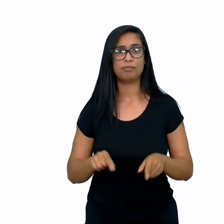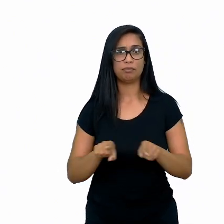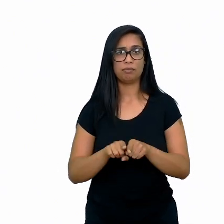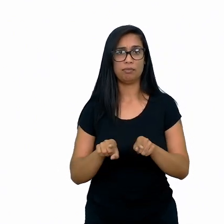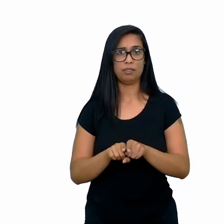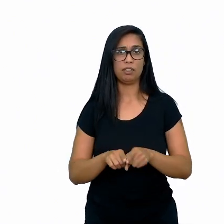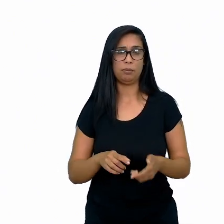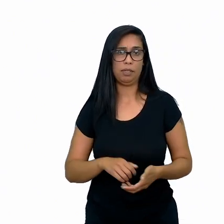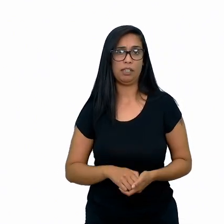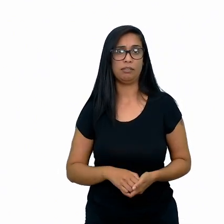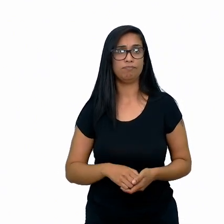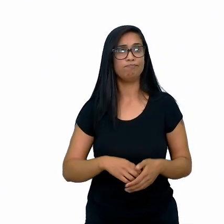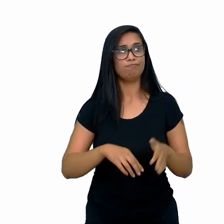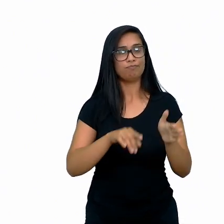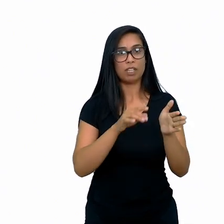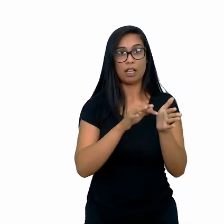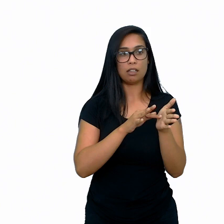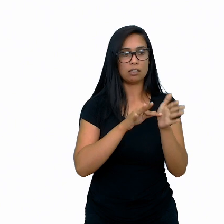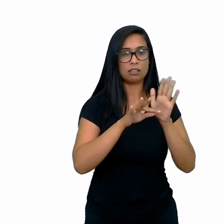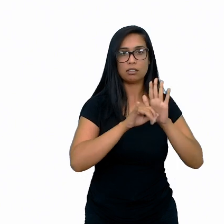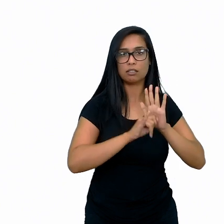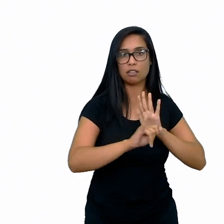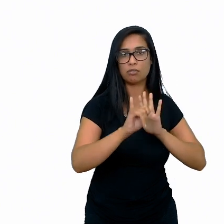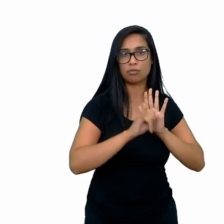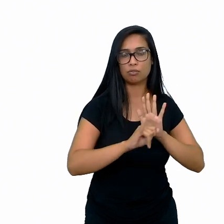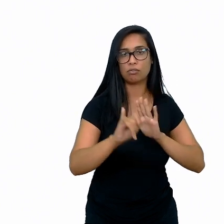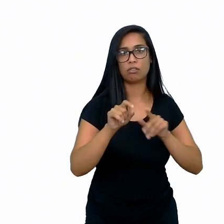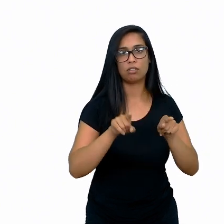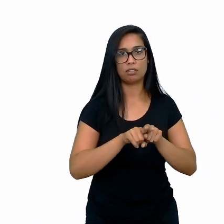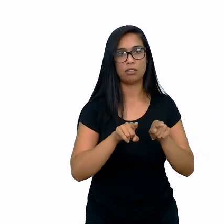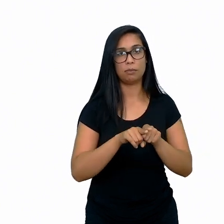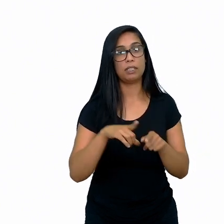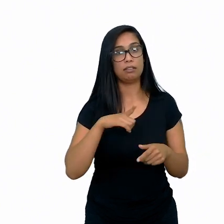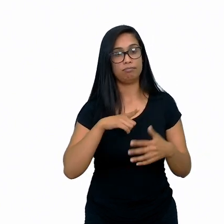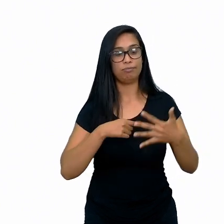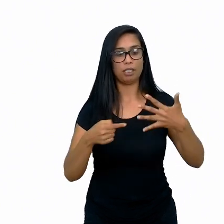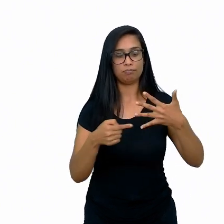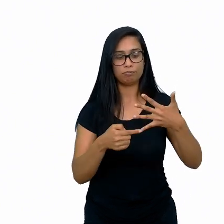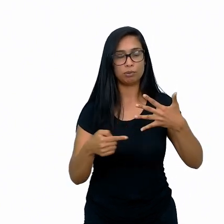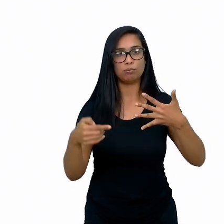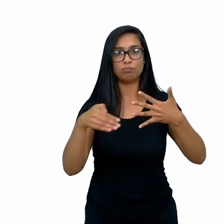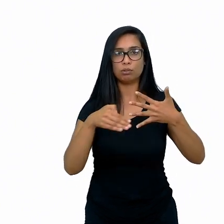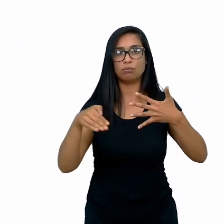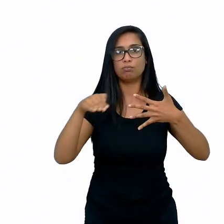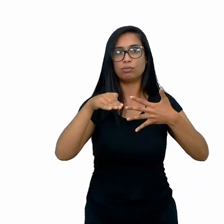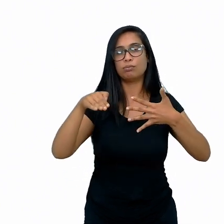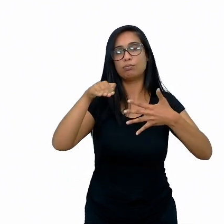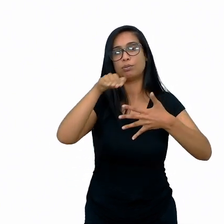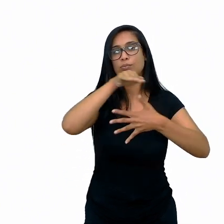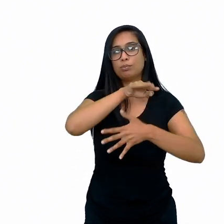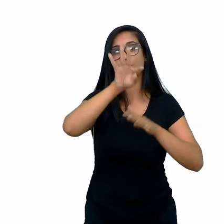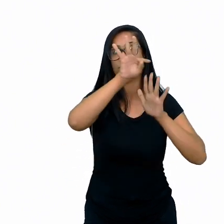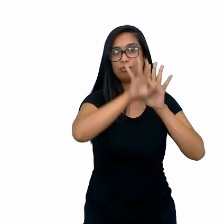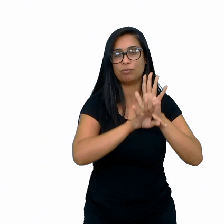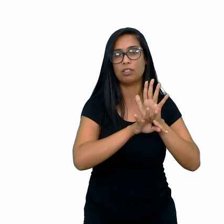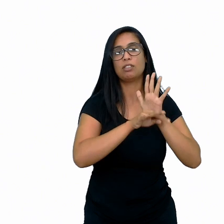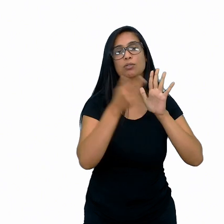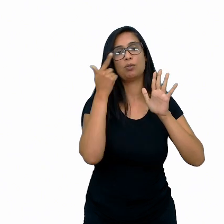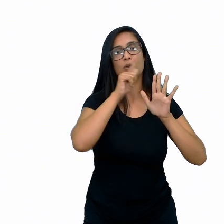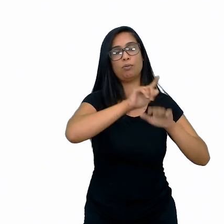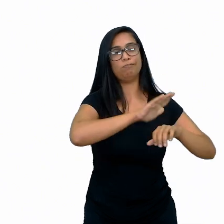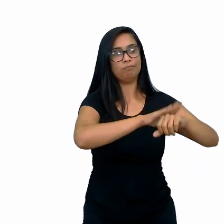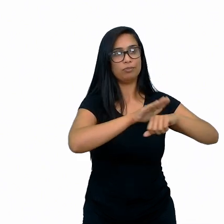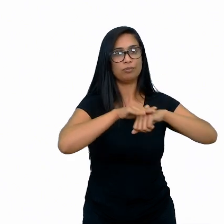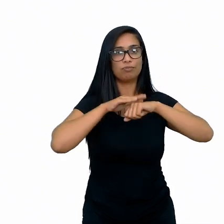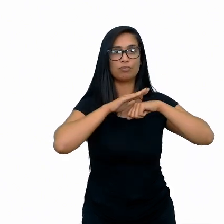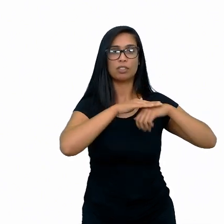editoras, faremos as etapas tão importantes para a construção de um bom texto. Iniciando com o